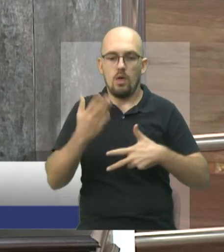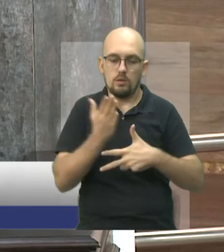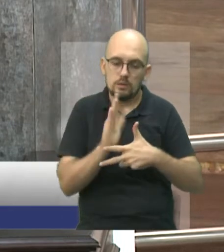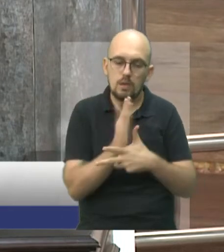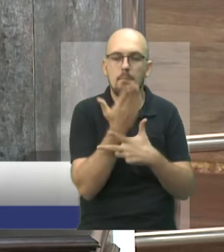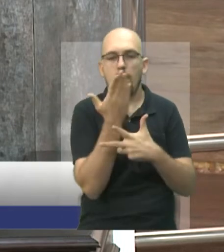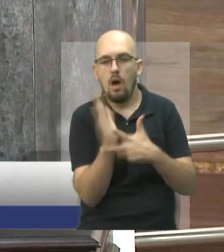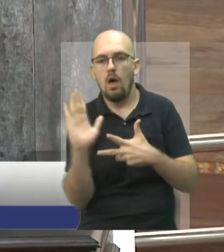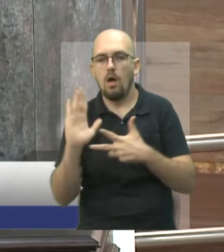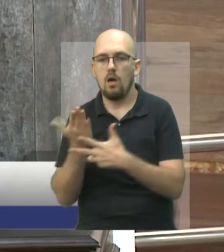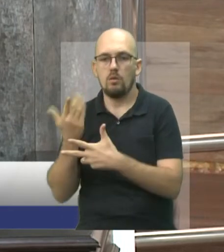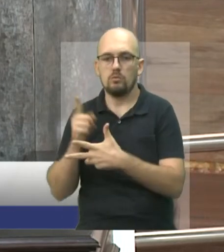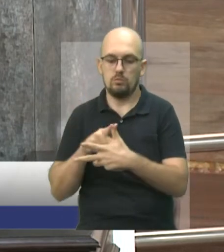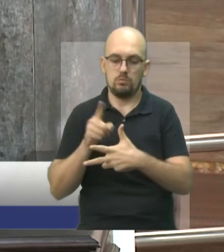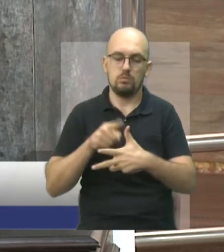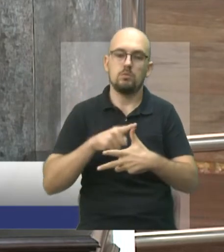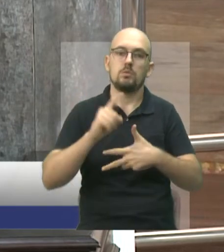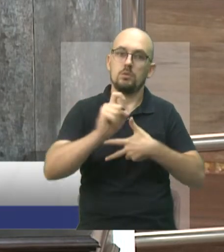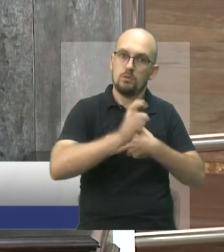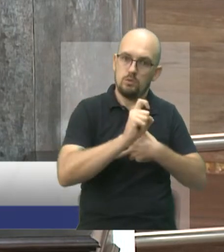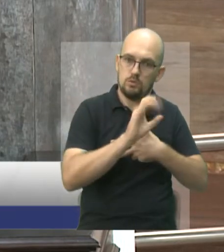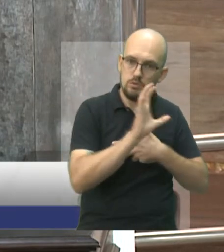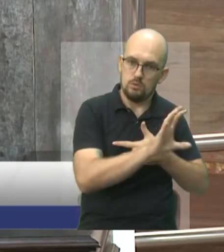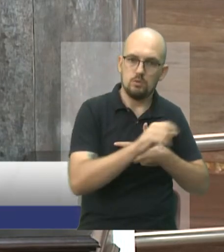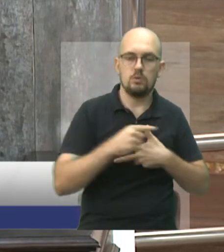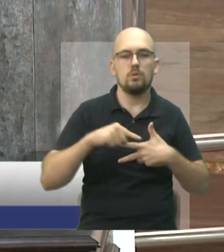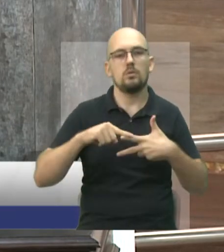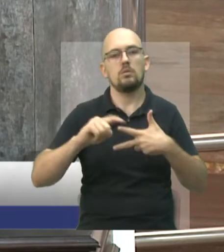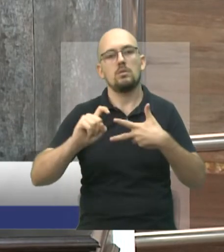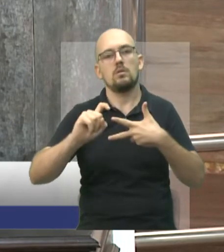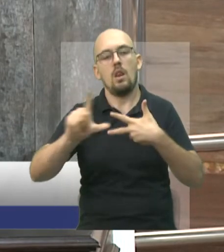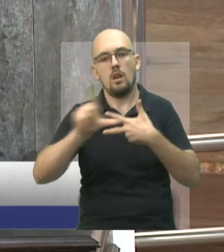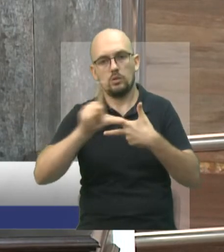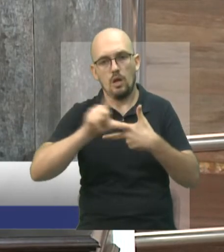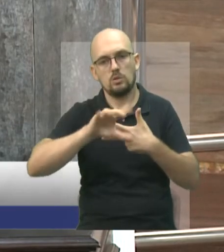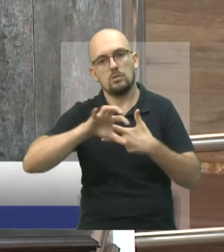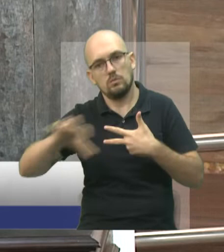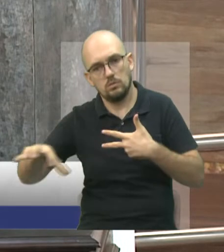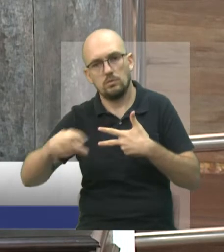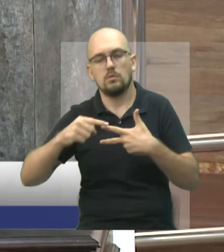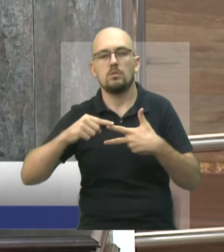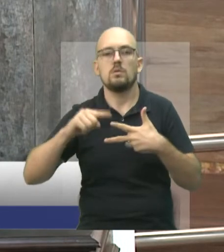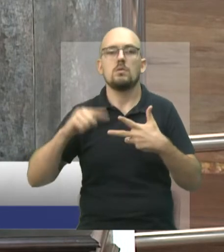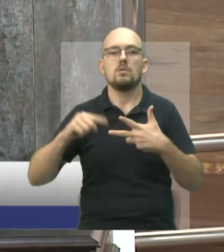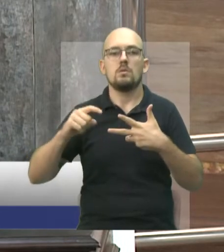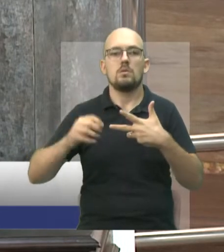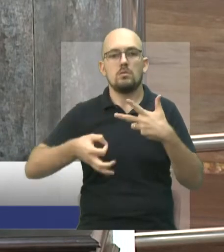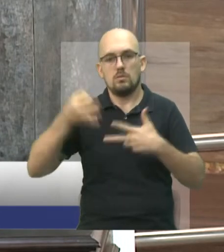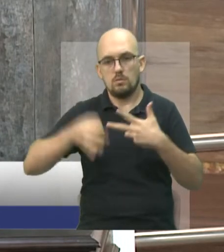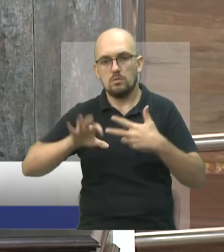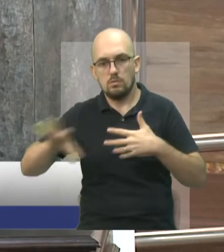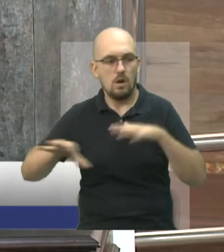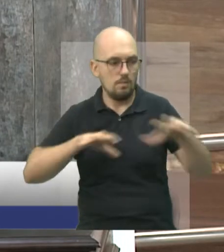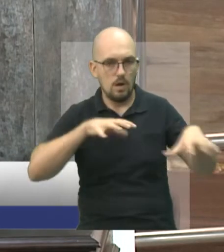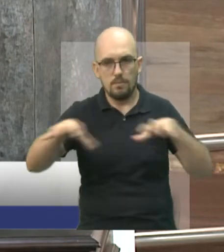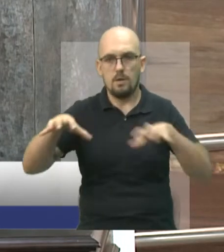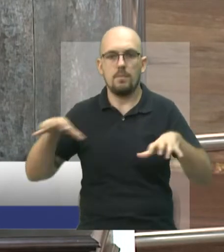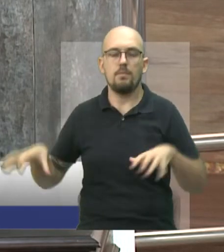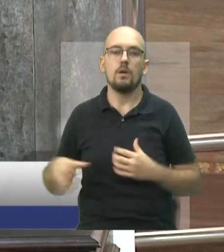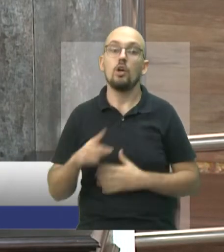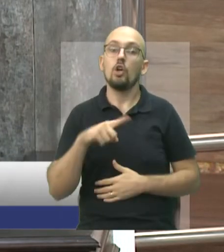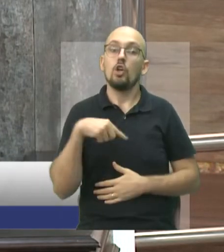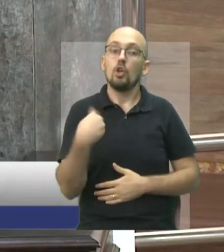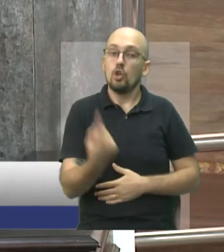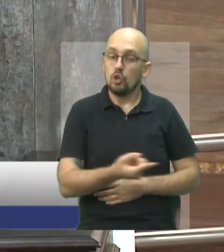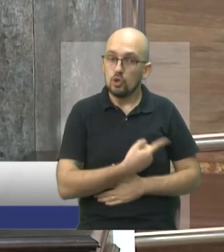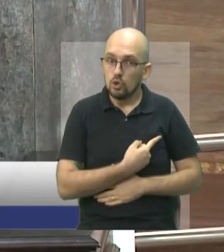poder legislativo é um, o poder executivo é o outro. Nós temos o poder de tanto fazer com que as